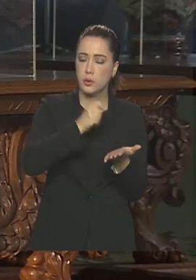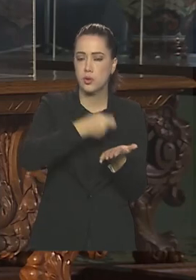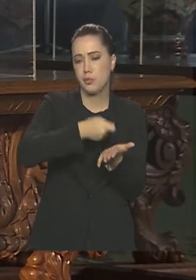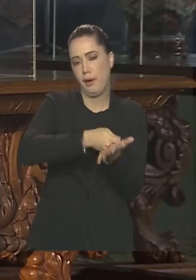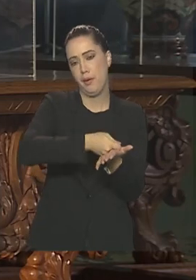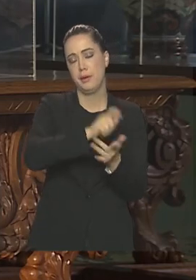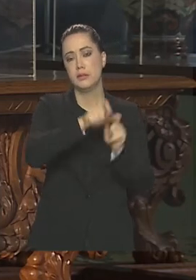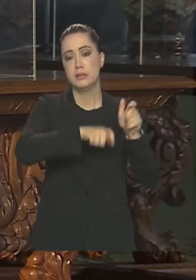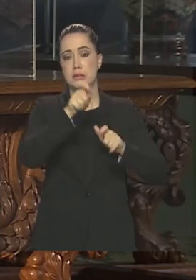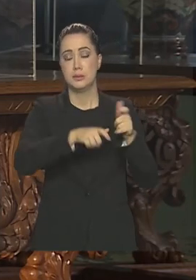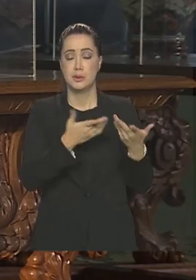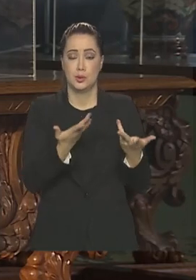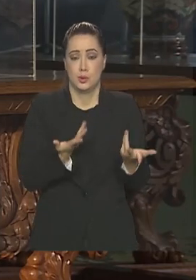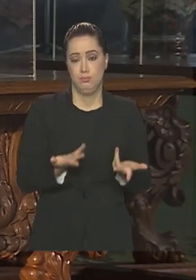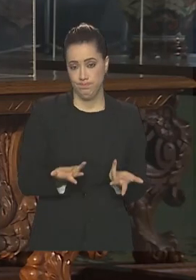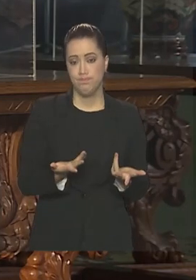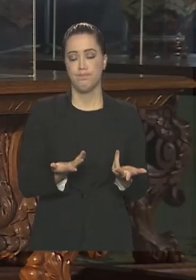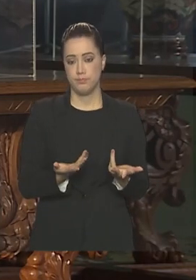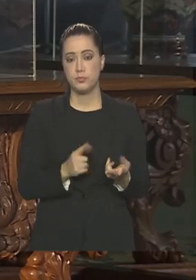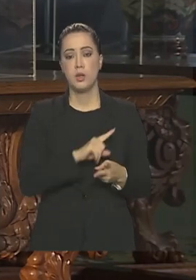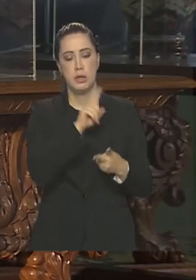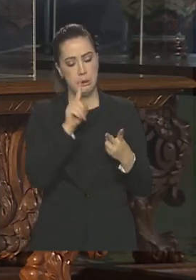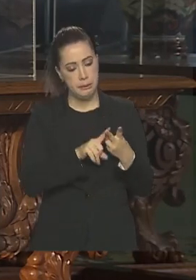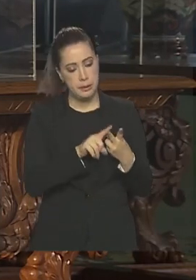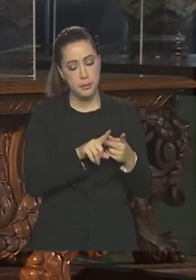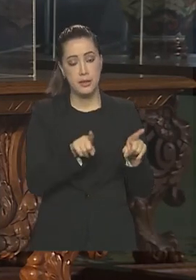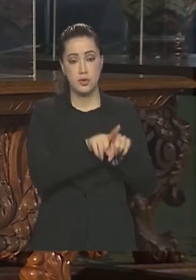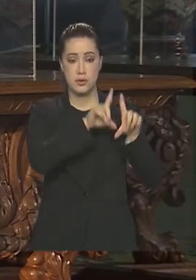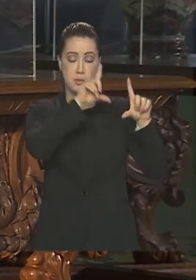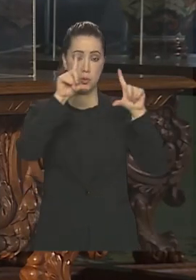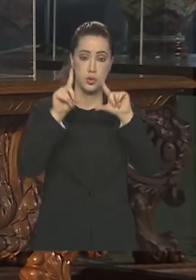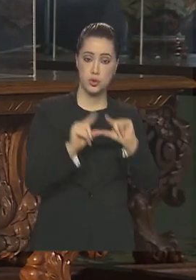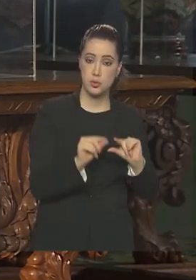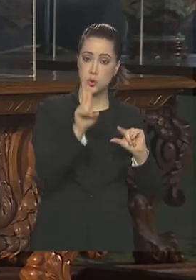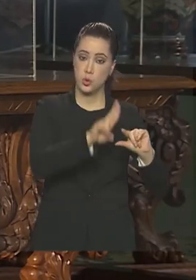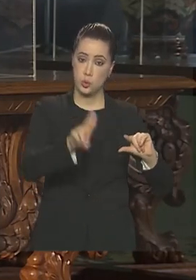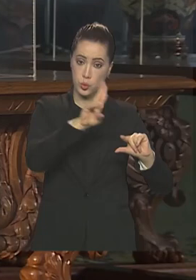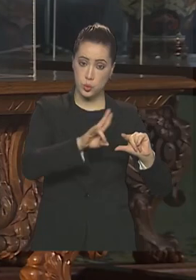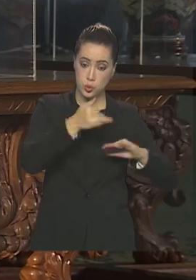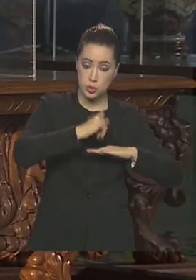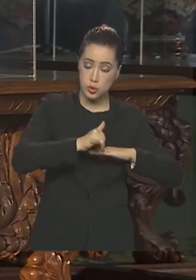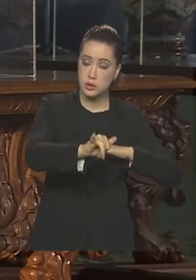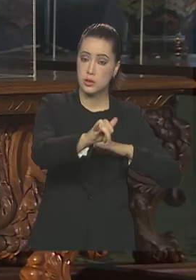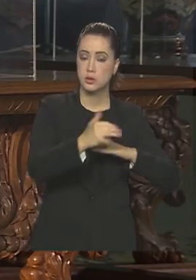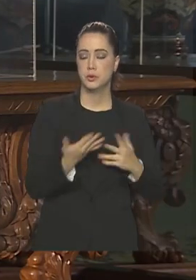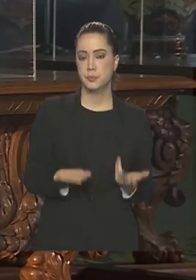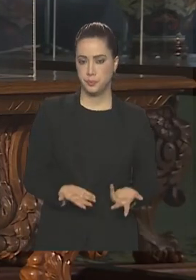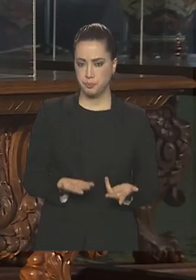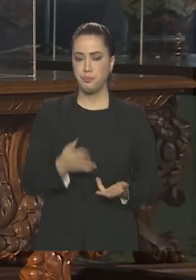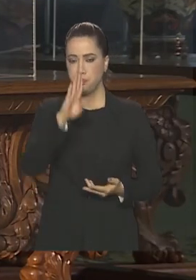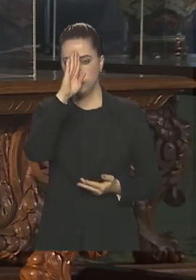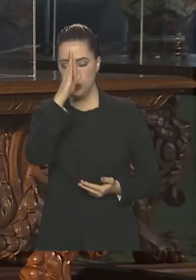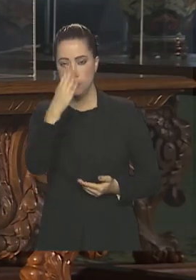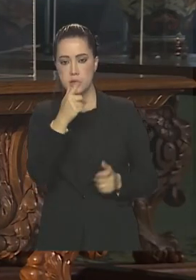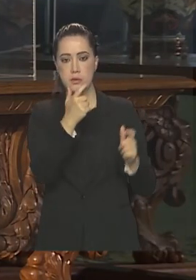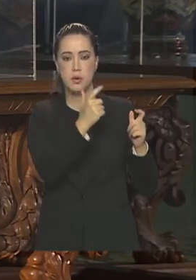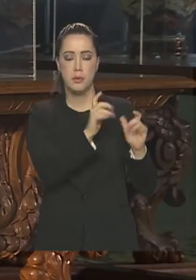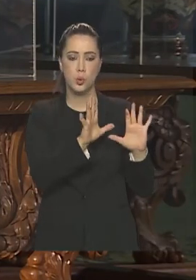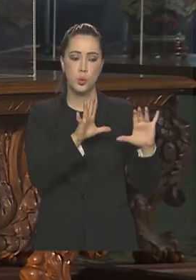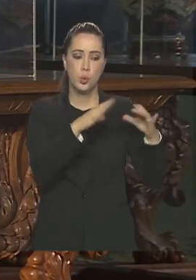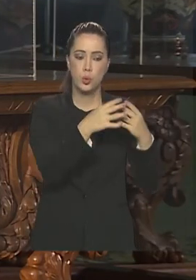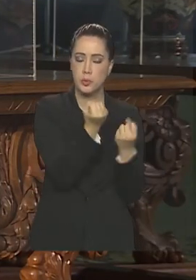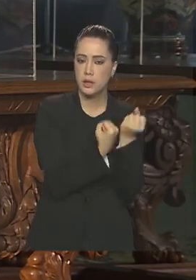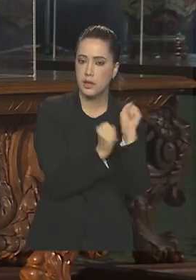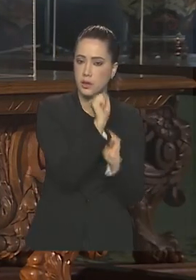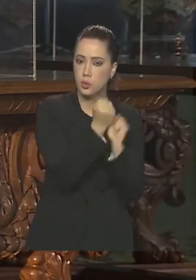consumidores com as distribuidoras. E também tivemos uma redução do consumo de energia elétrica, principalmente nas classes